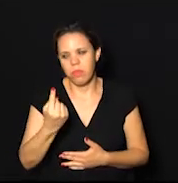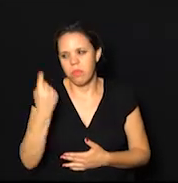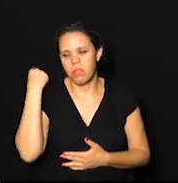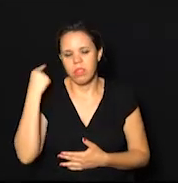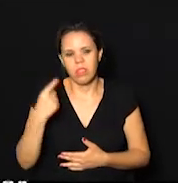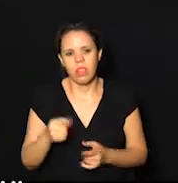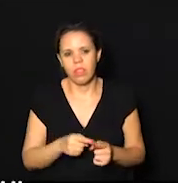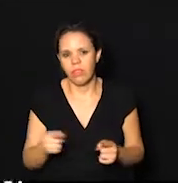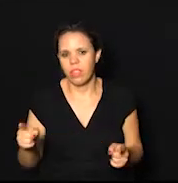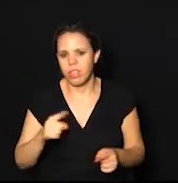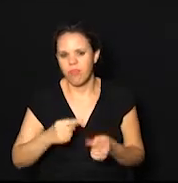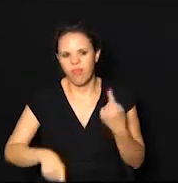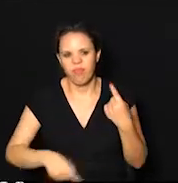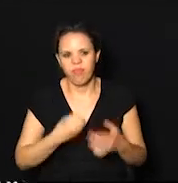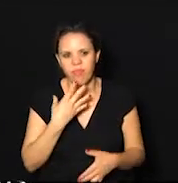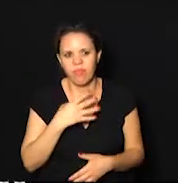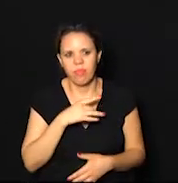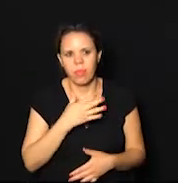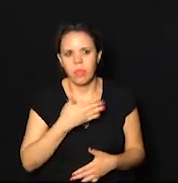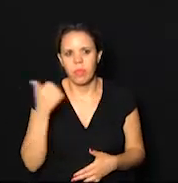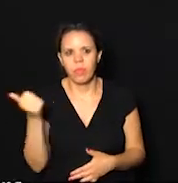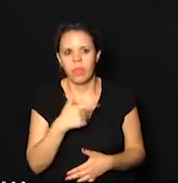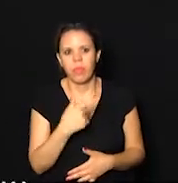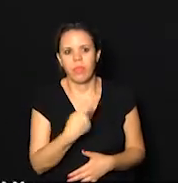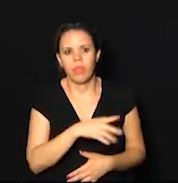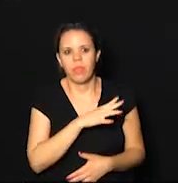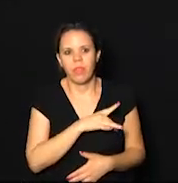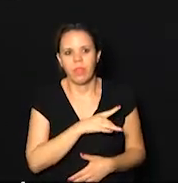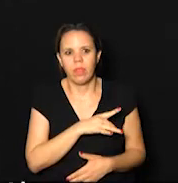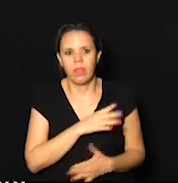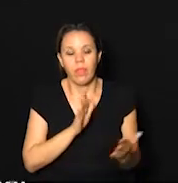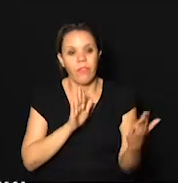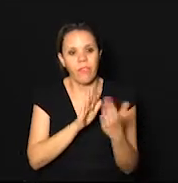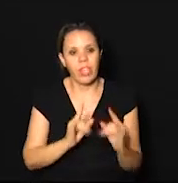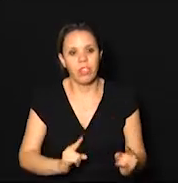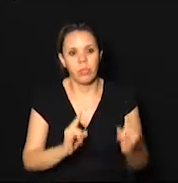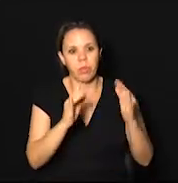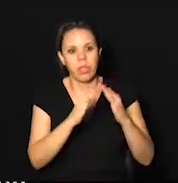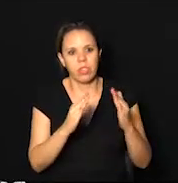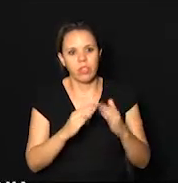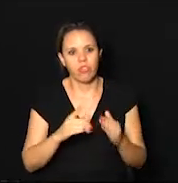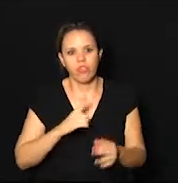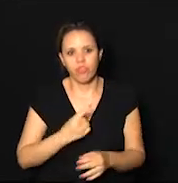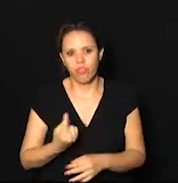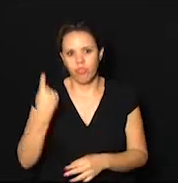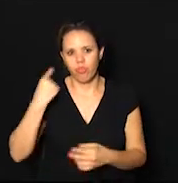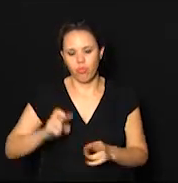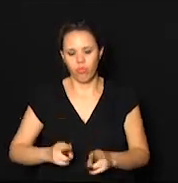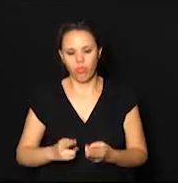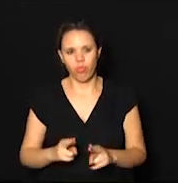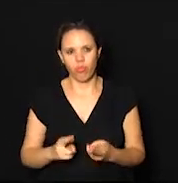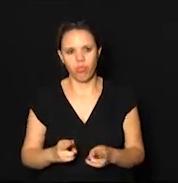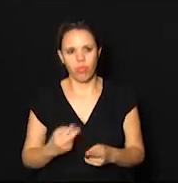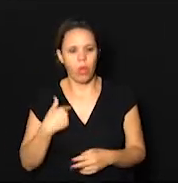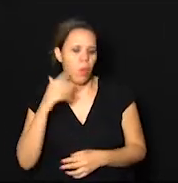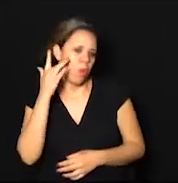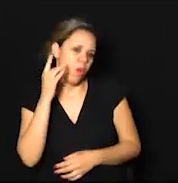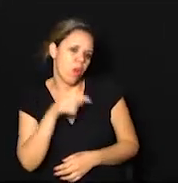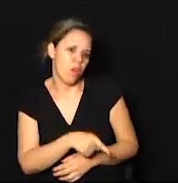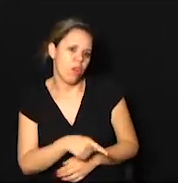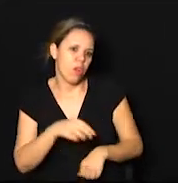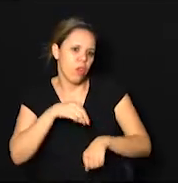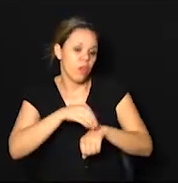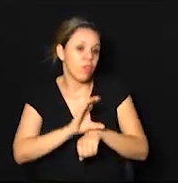passado é a nossa fase não está boa mas ainda assim também na cadeira em frente ao prédio onde a gente tava existe um churrasquinho que eu